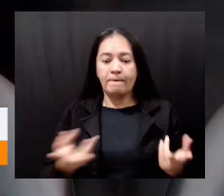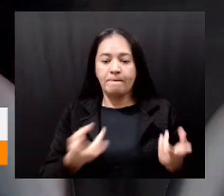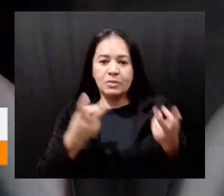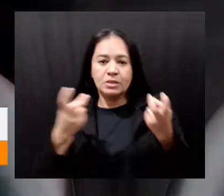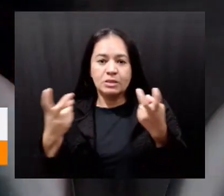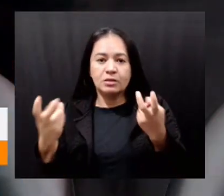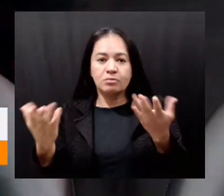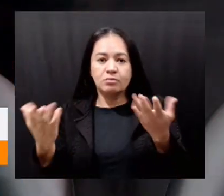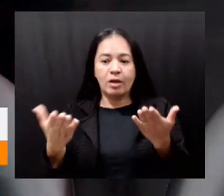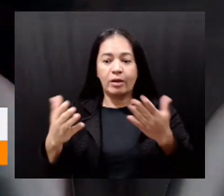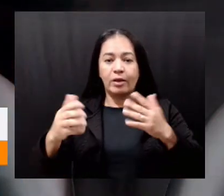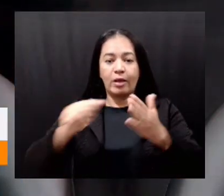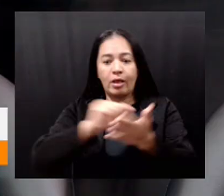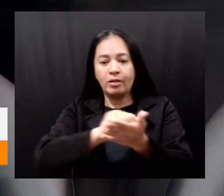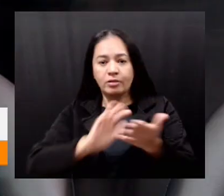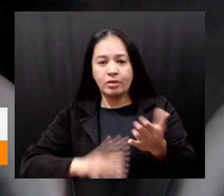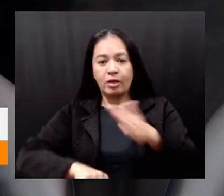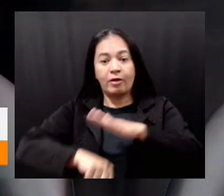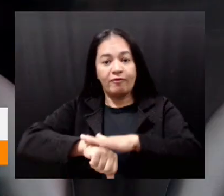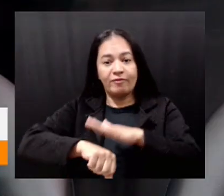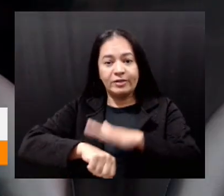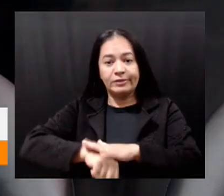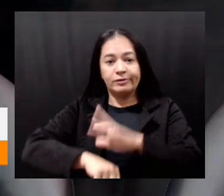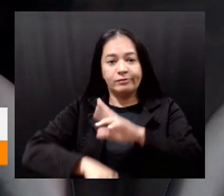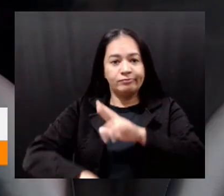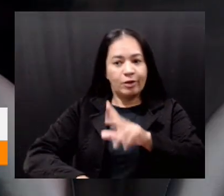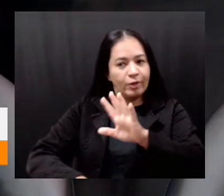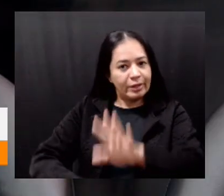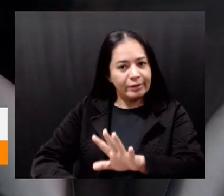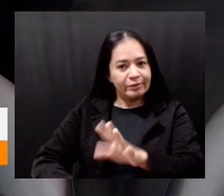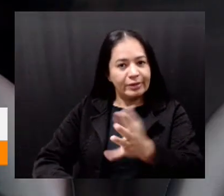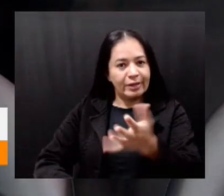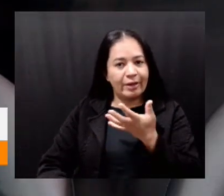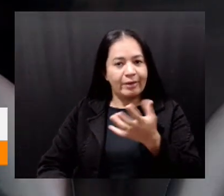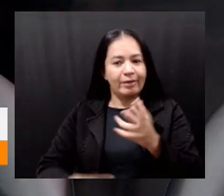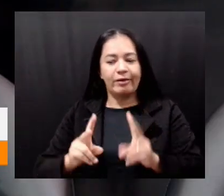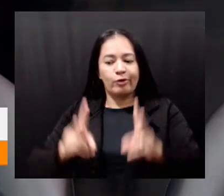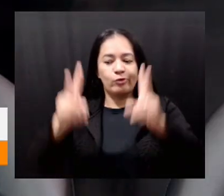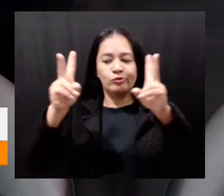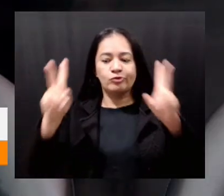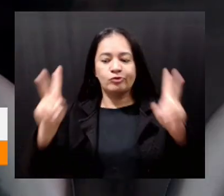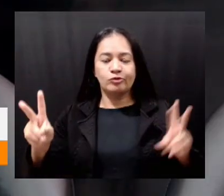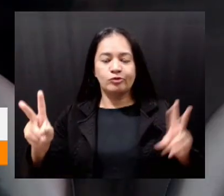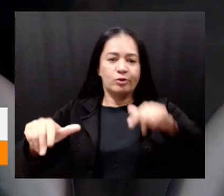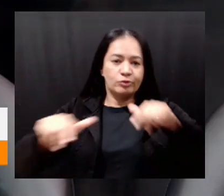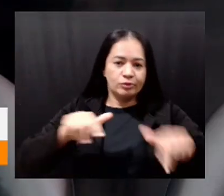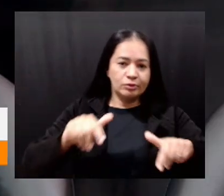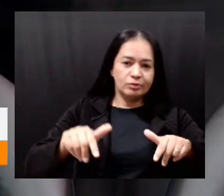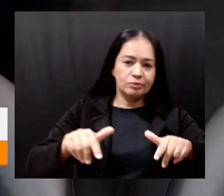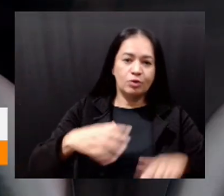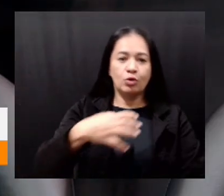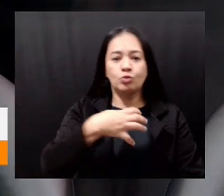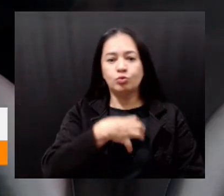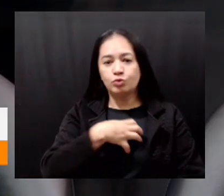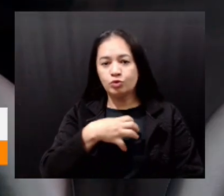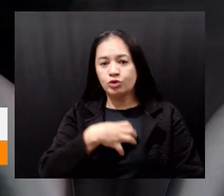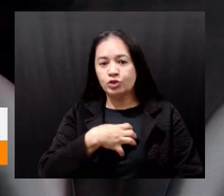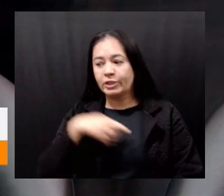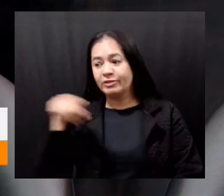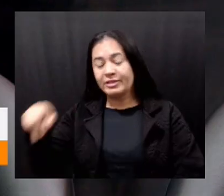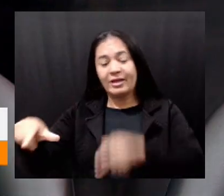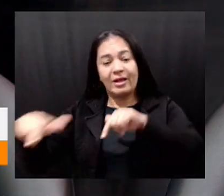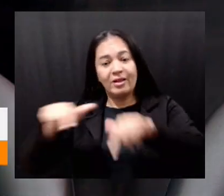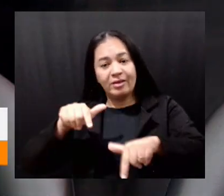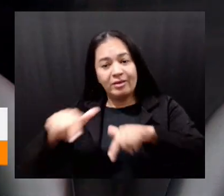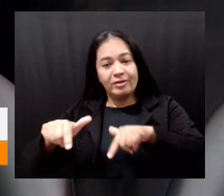que ela fazia não é aquilo que ela queria continuar fazendo, do trabalho, a forma que ela trabalha, ou